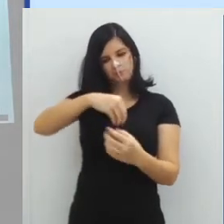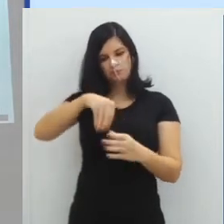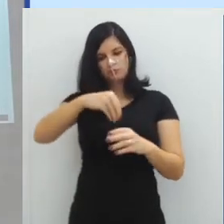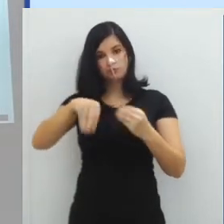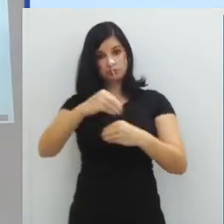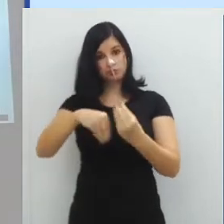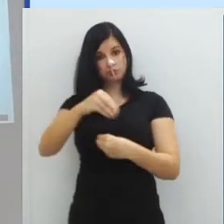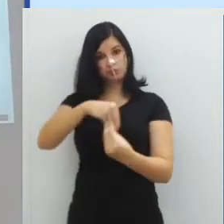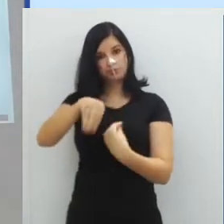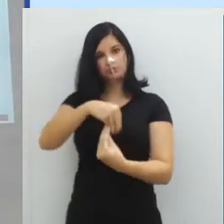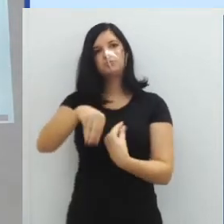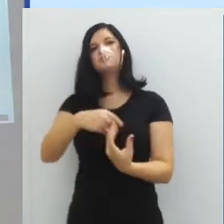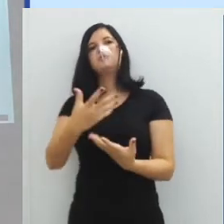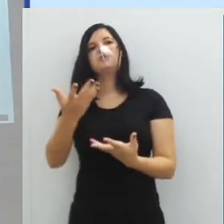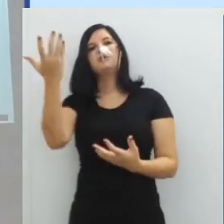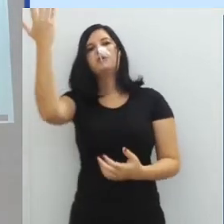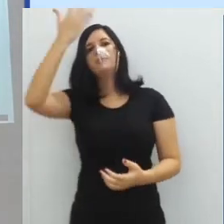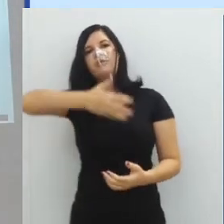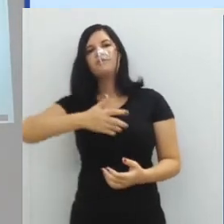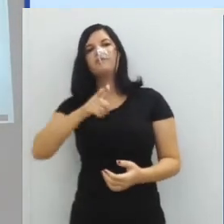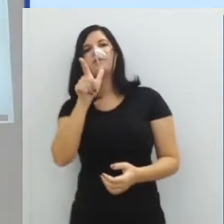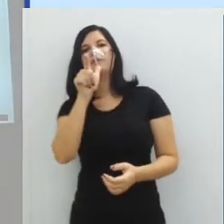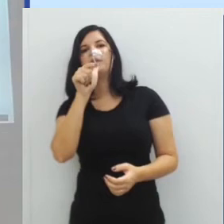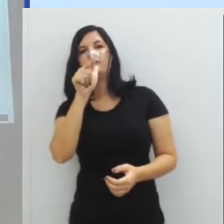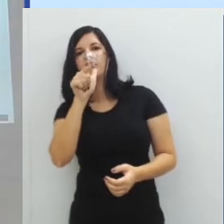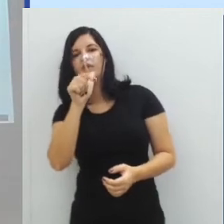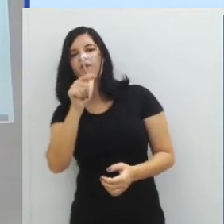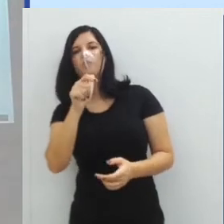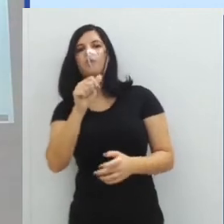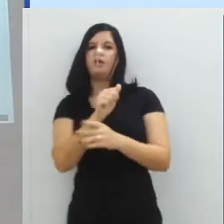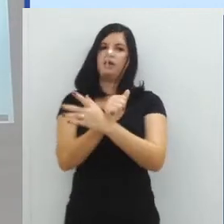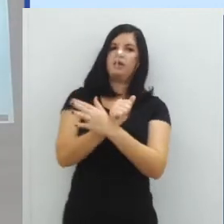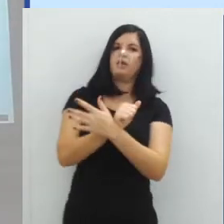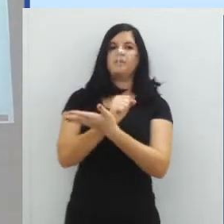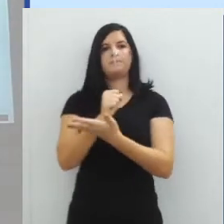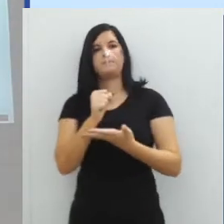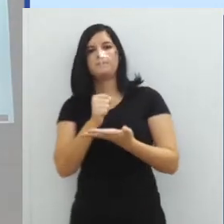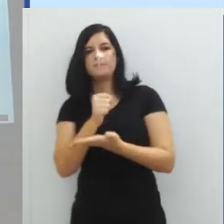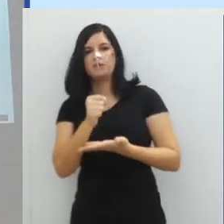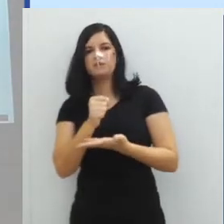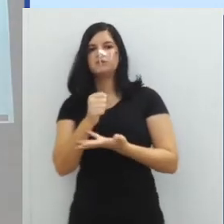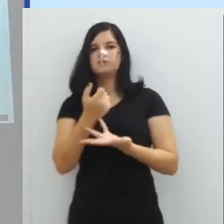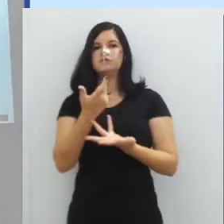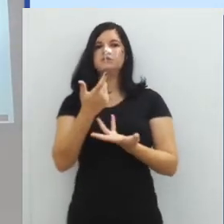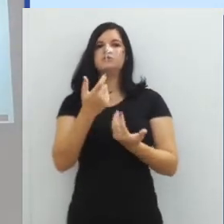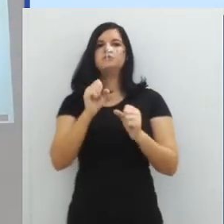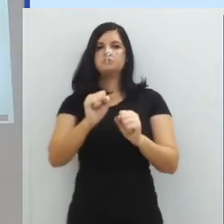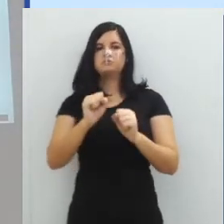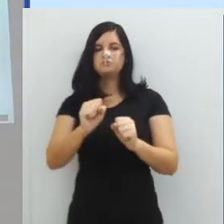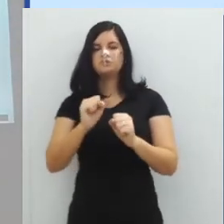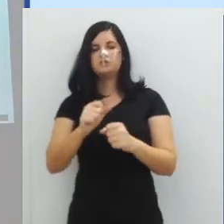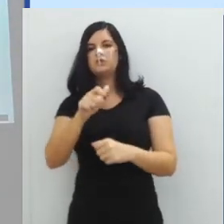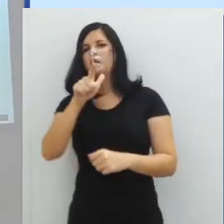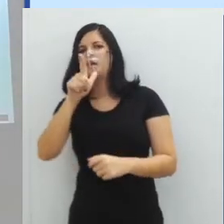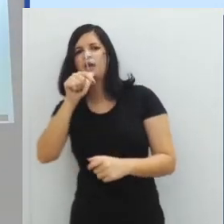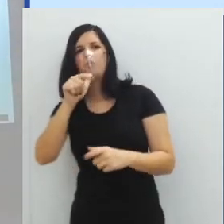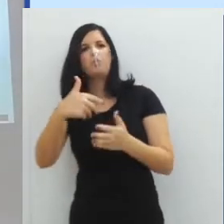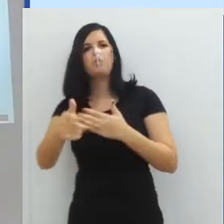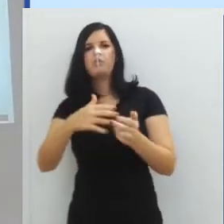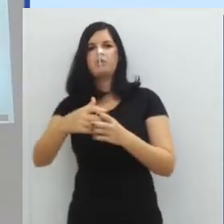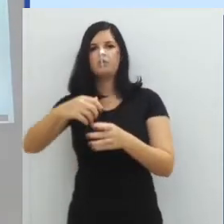acidez ou a basicidade da água que você está ingerindo, do recipiente, ou a água de um açude, água da